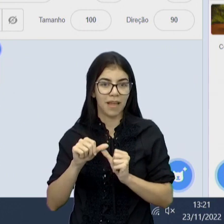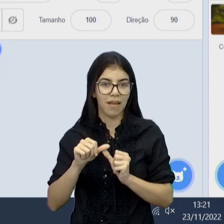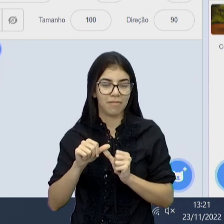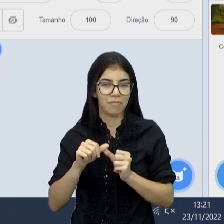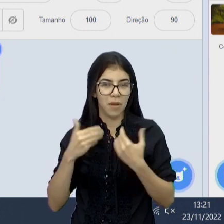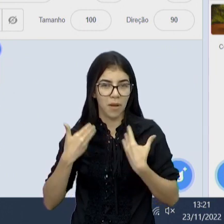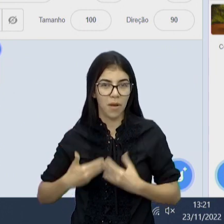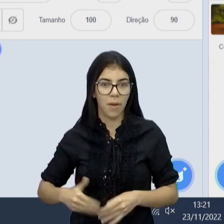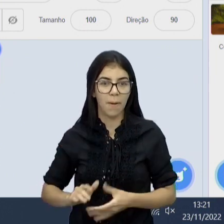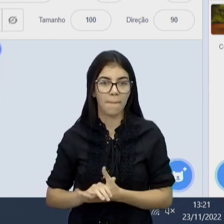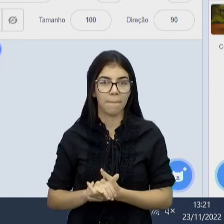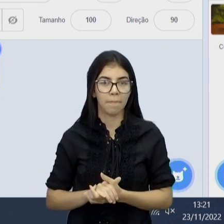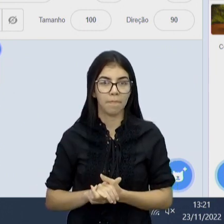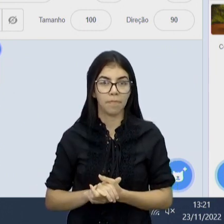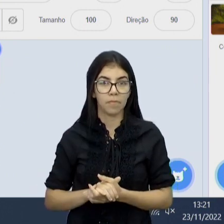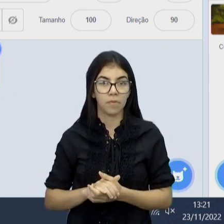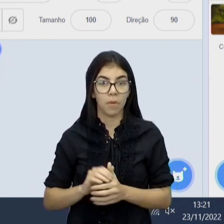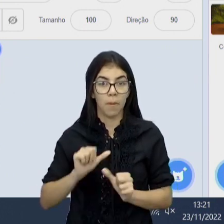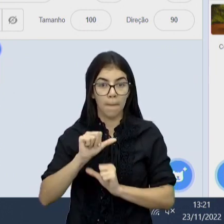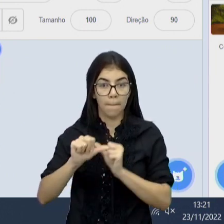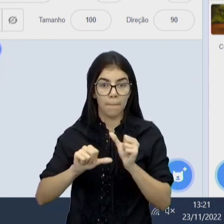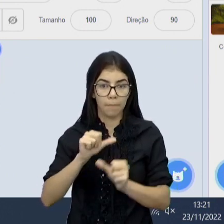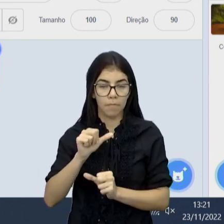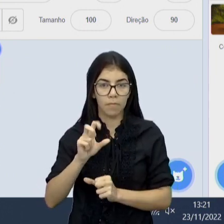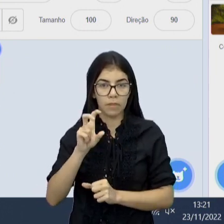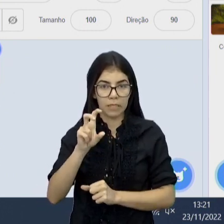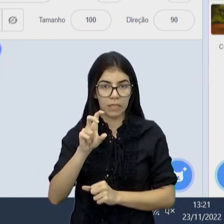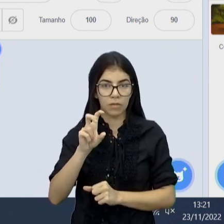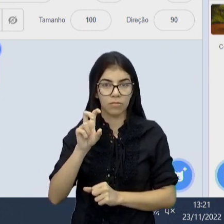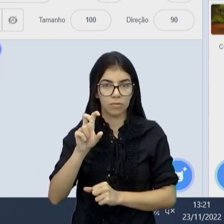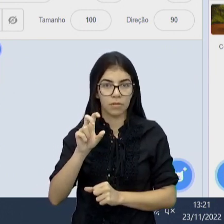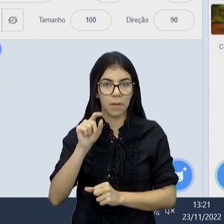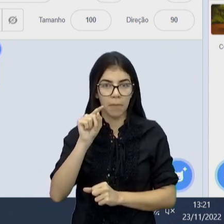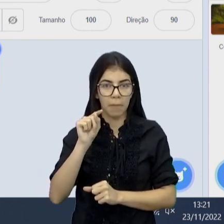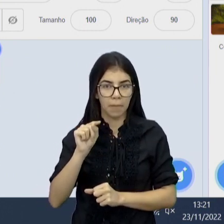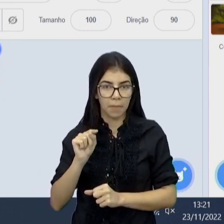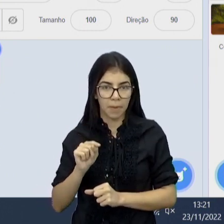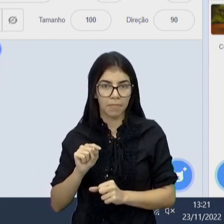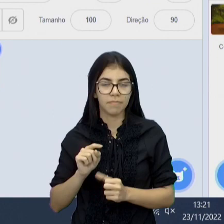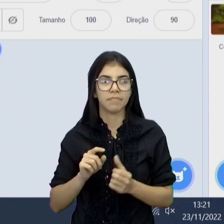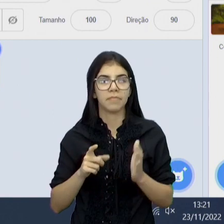duplica e já deixa aí no cantinho. Você